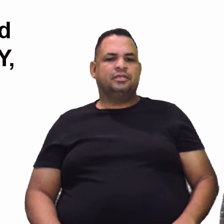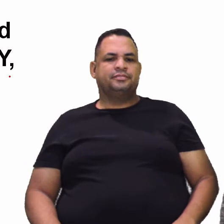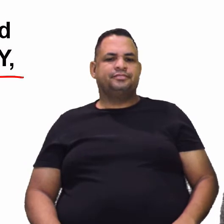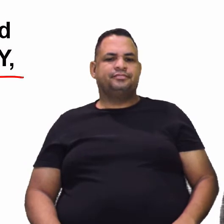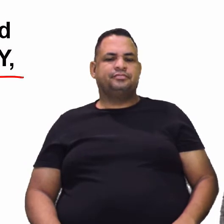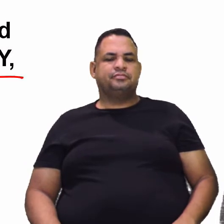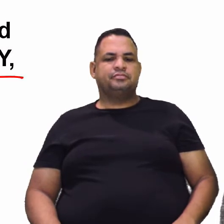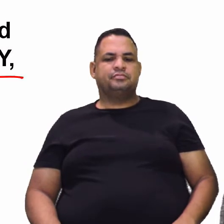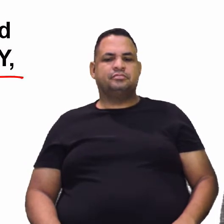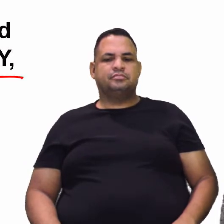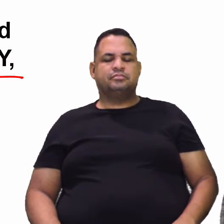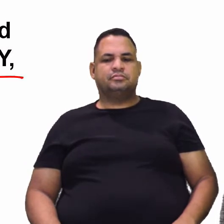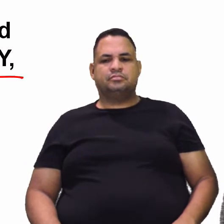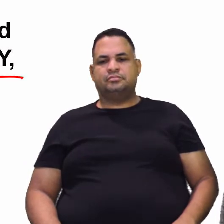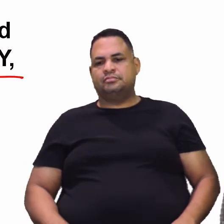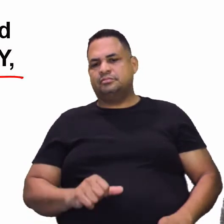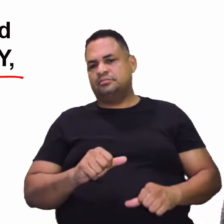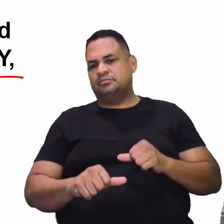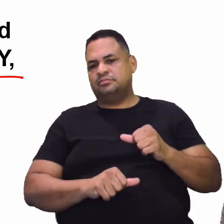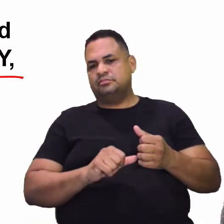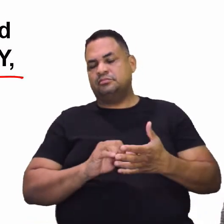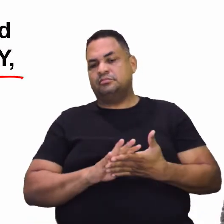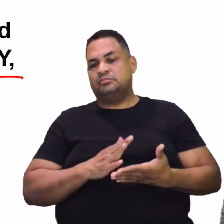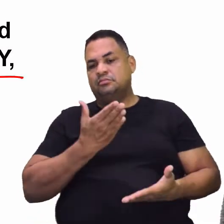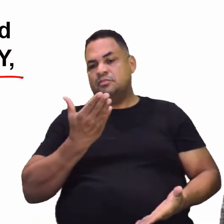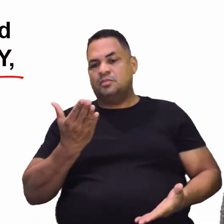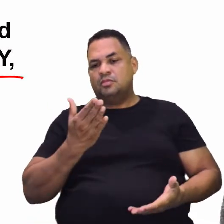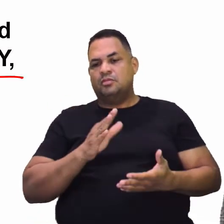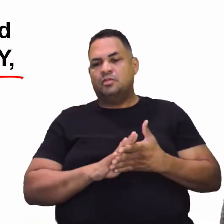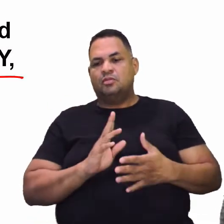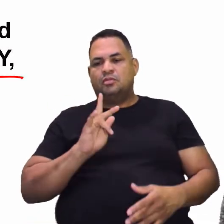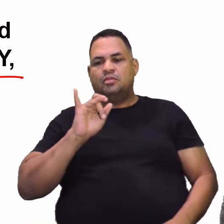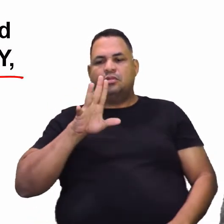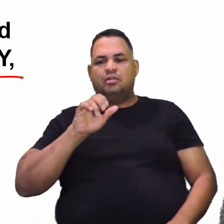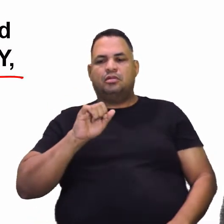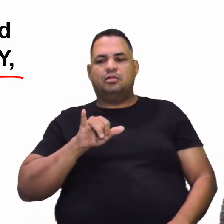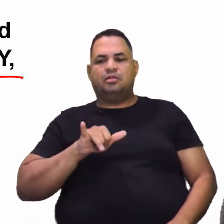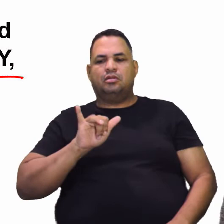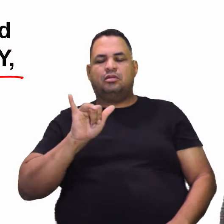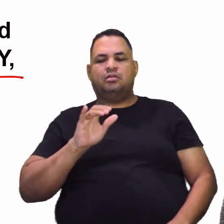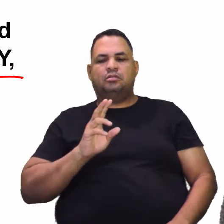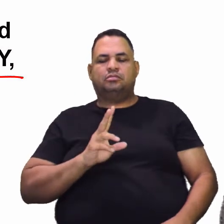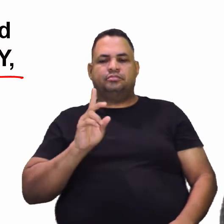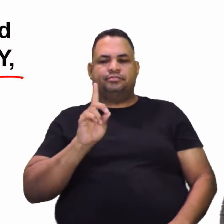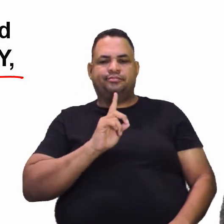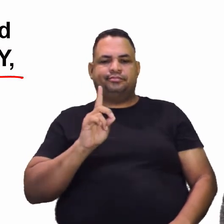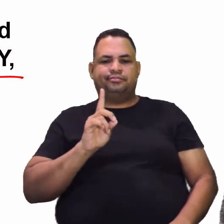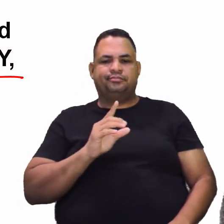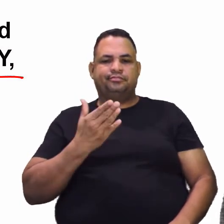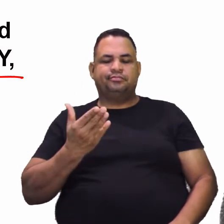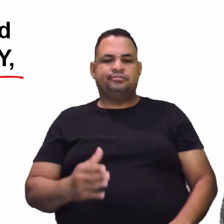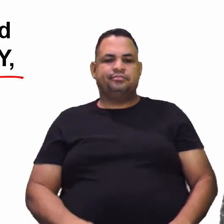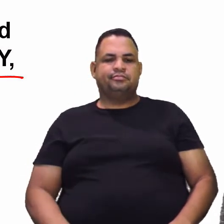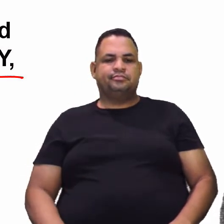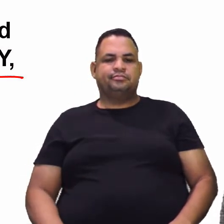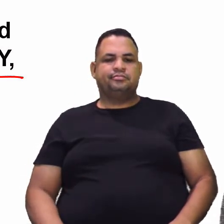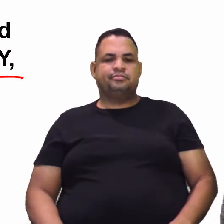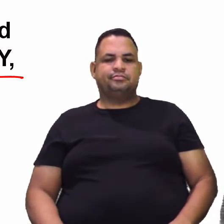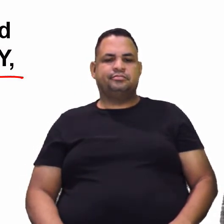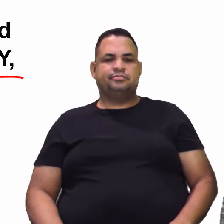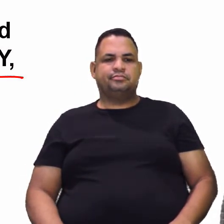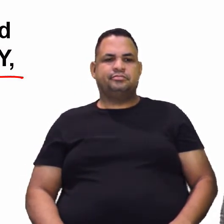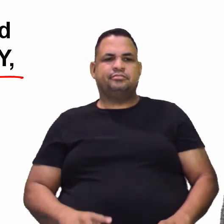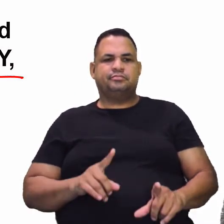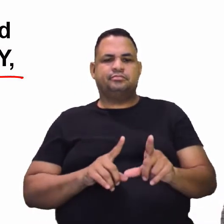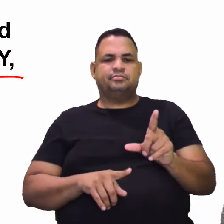I pelo Kelly, tá? E agora ela vai ser negativa. Correto seria, com certeza, a de